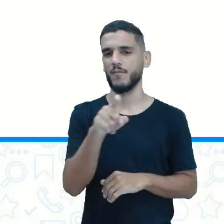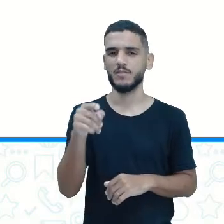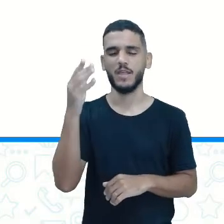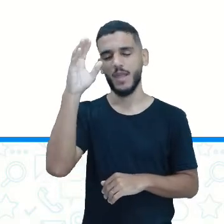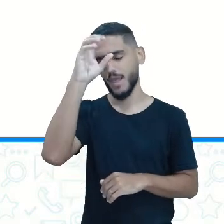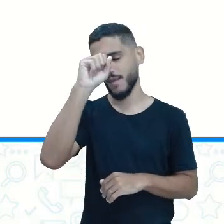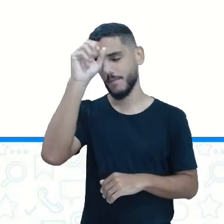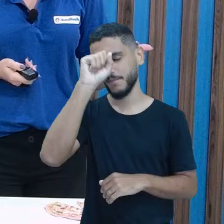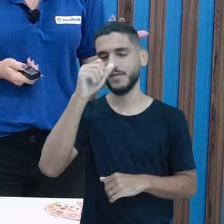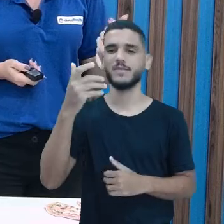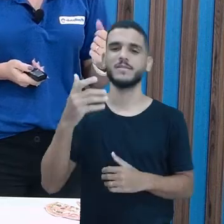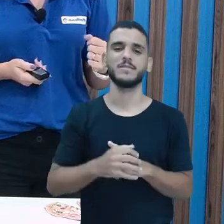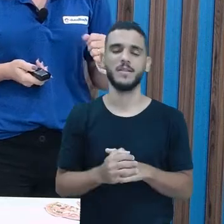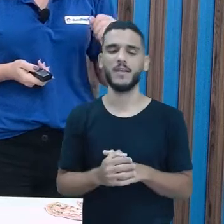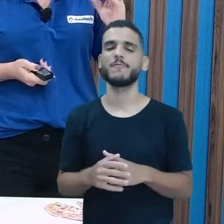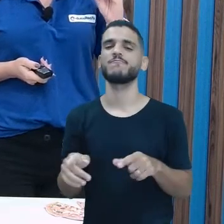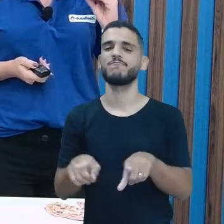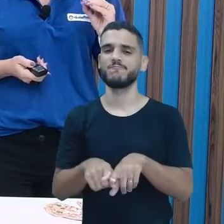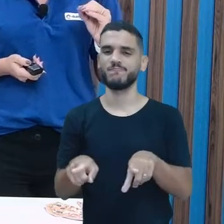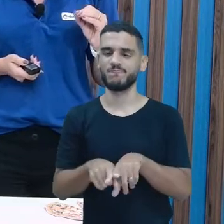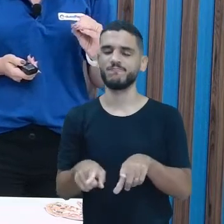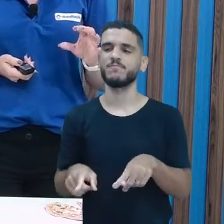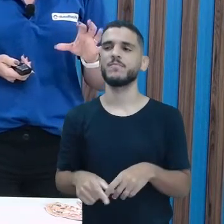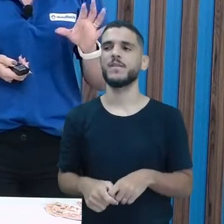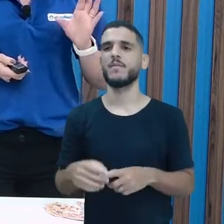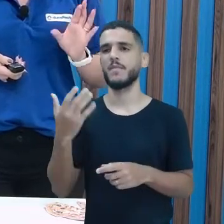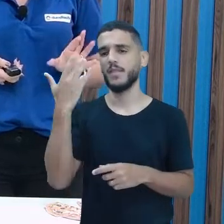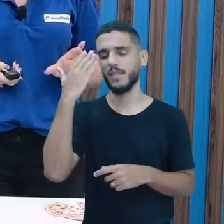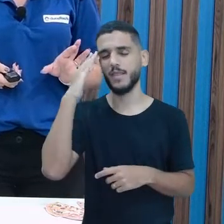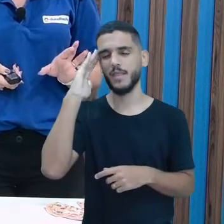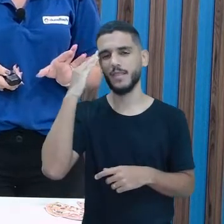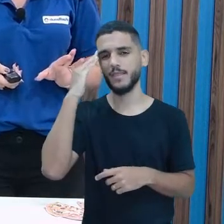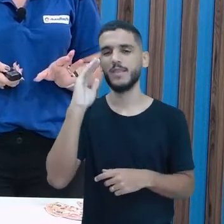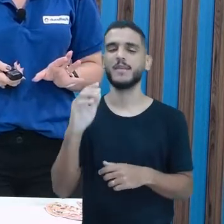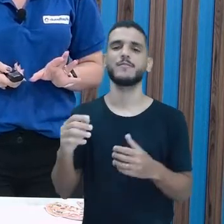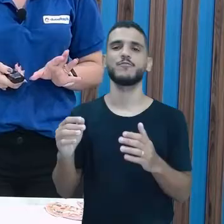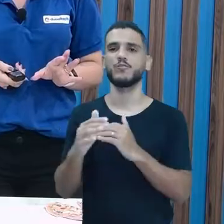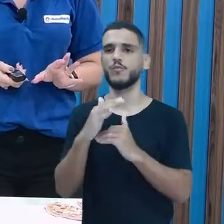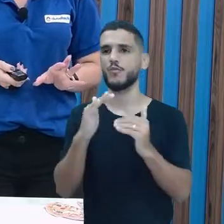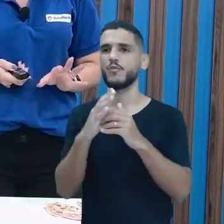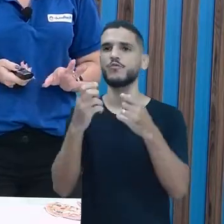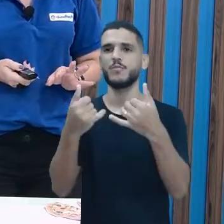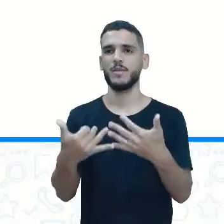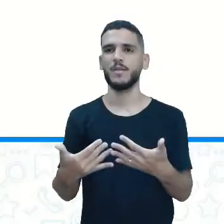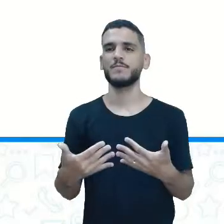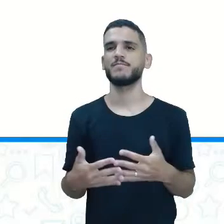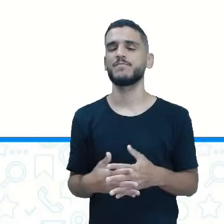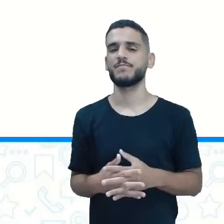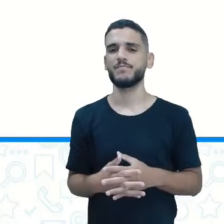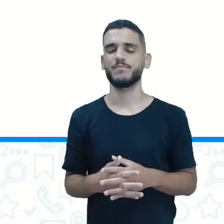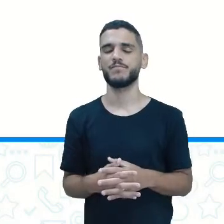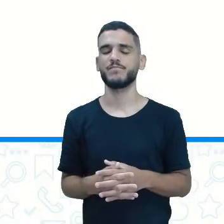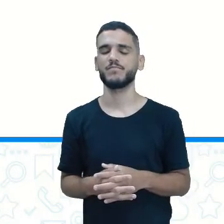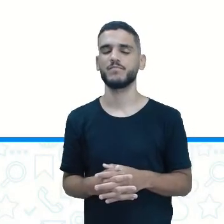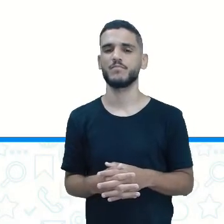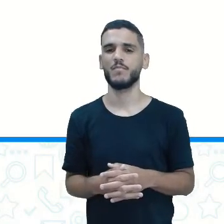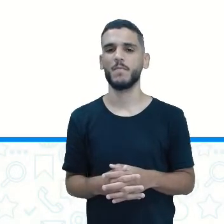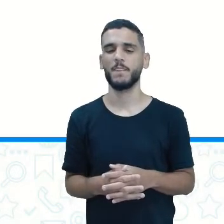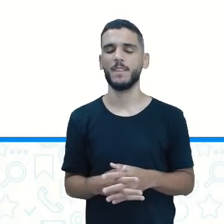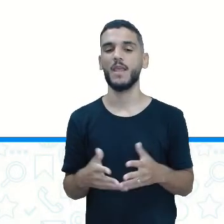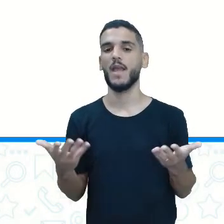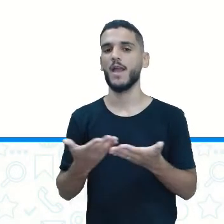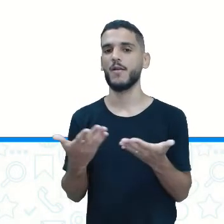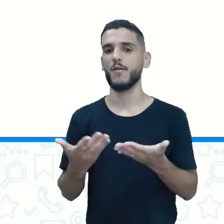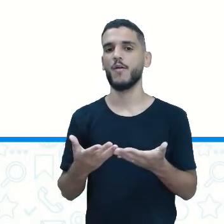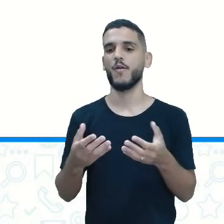ou quem já aprendeu aí, né, sobre isso, entende aí o que eu estou falando, tá bom? Vamos agora para essa